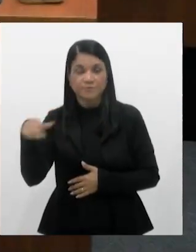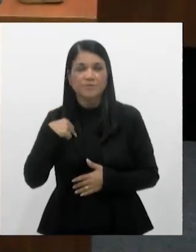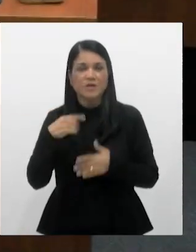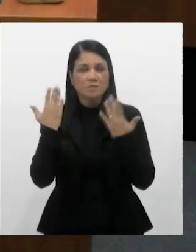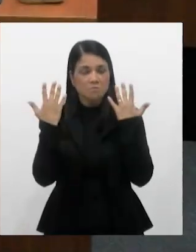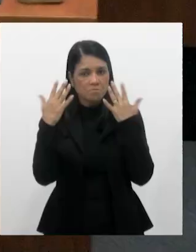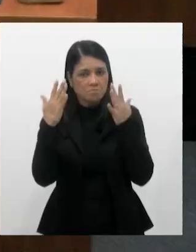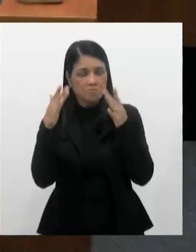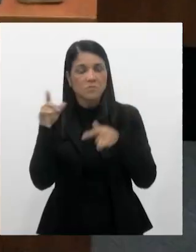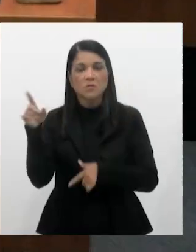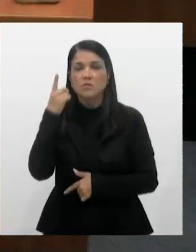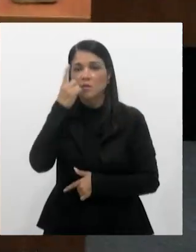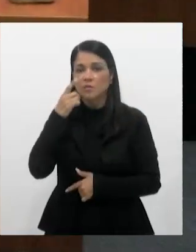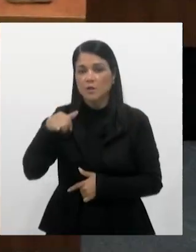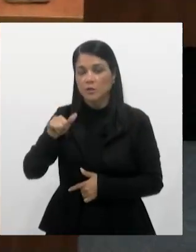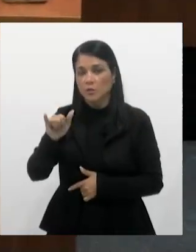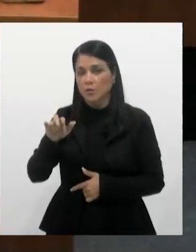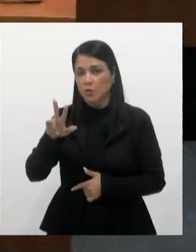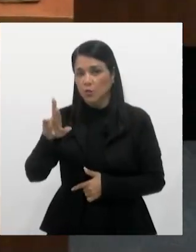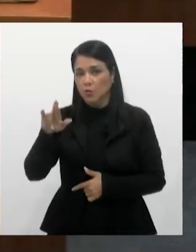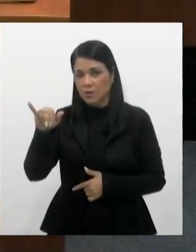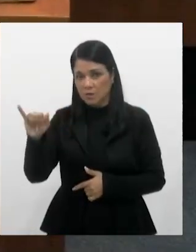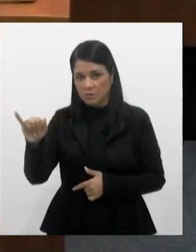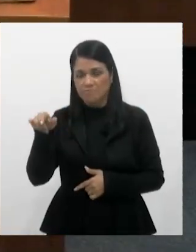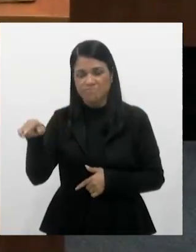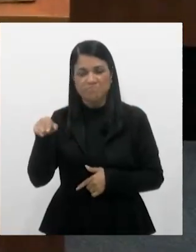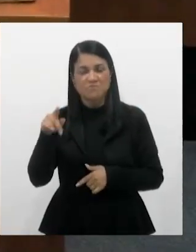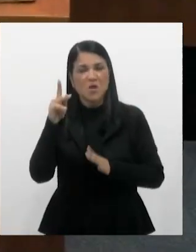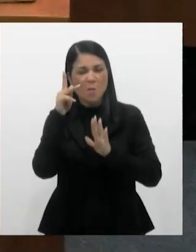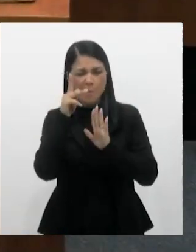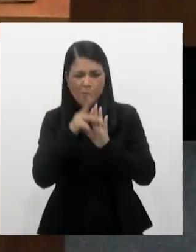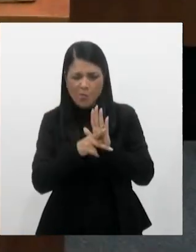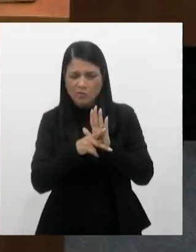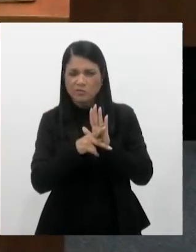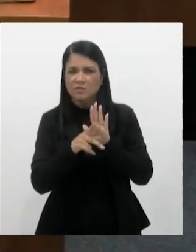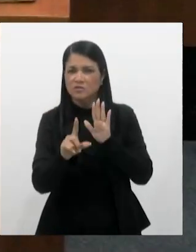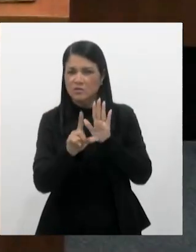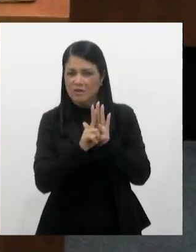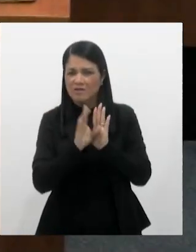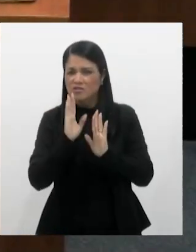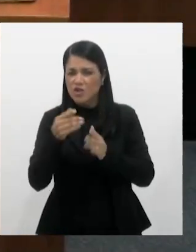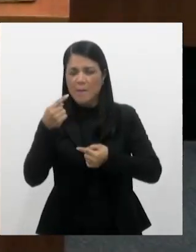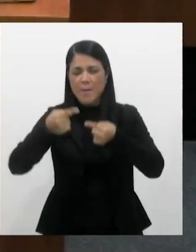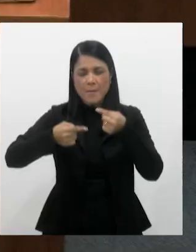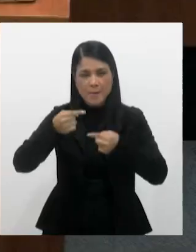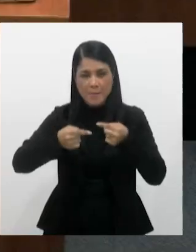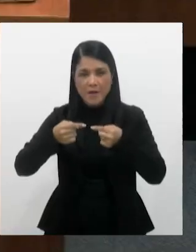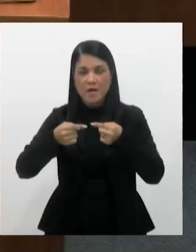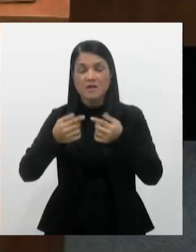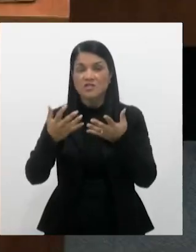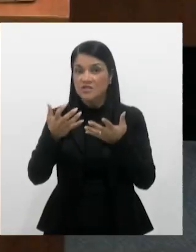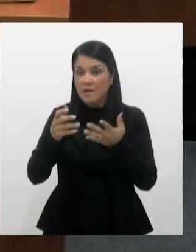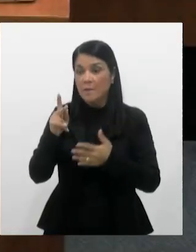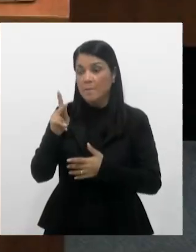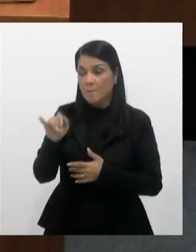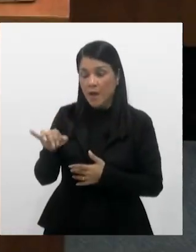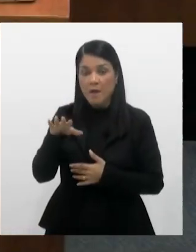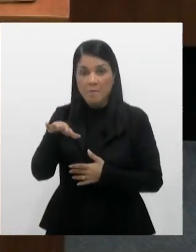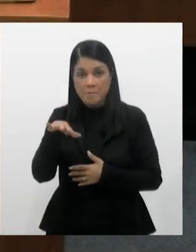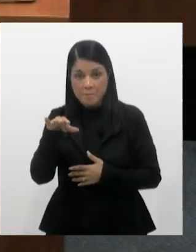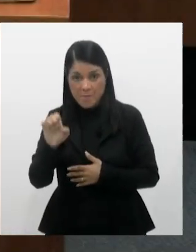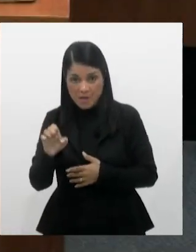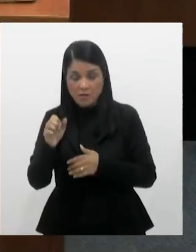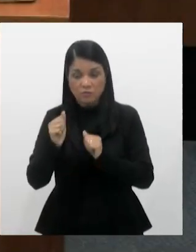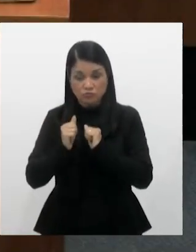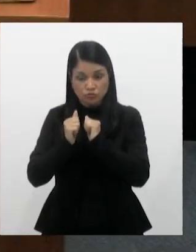o deputado Yuri por esse projeto. Era uma coisa que a gente já falava, né? Se a gente quer os pais presentes do